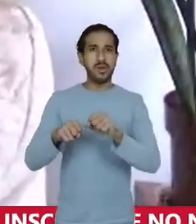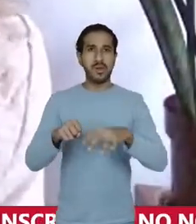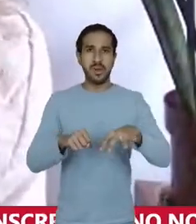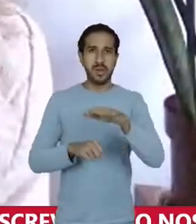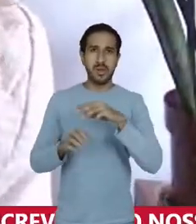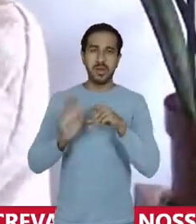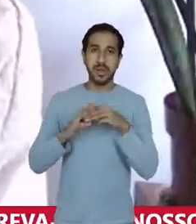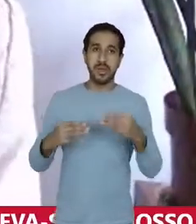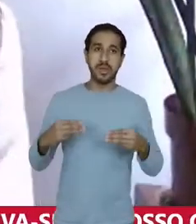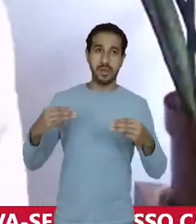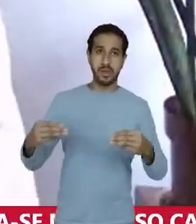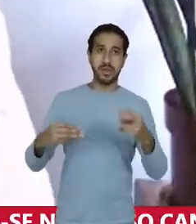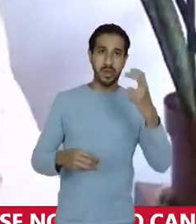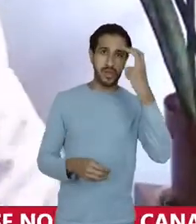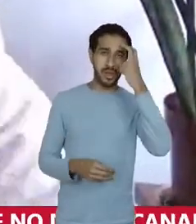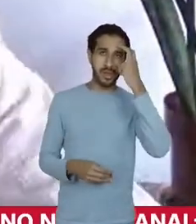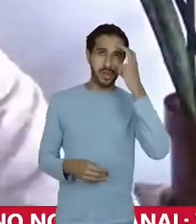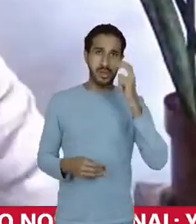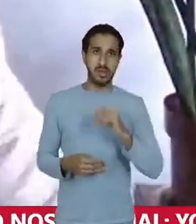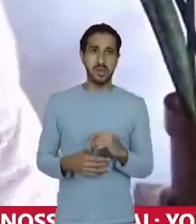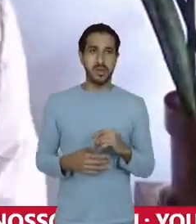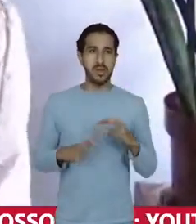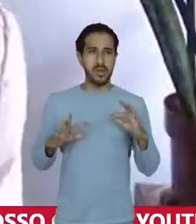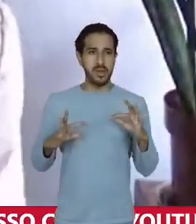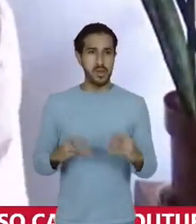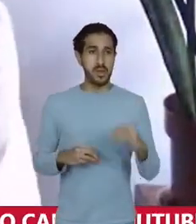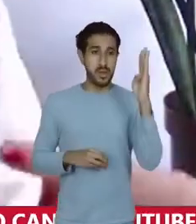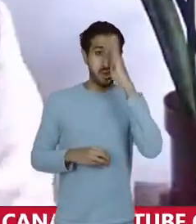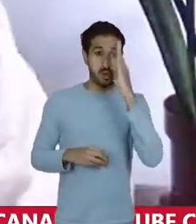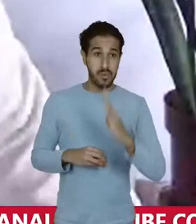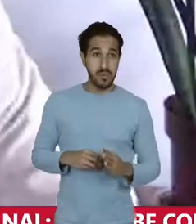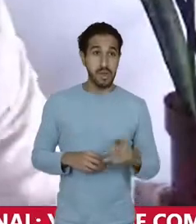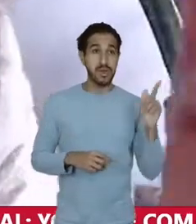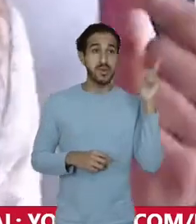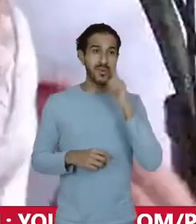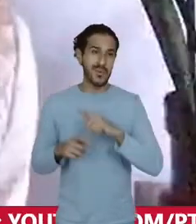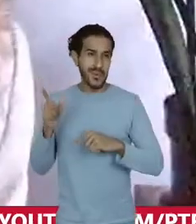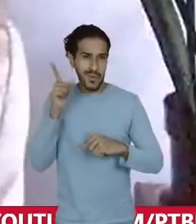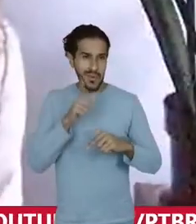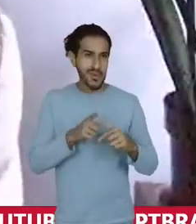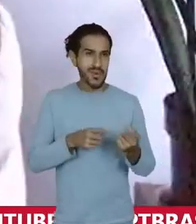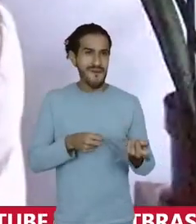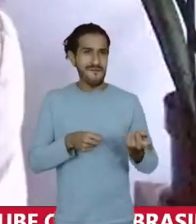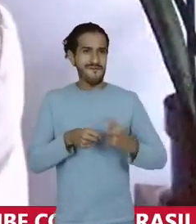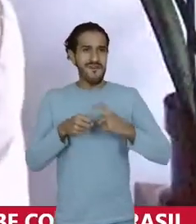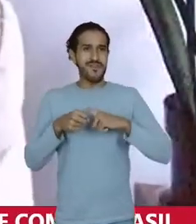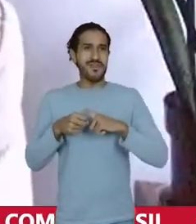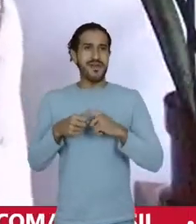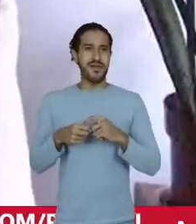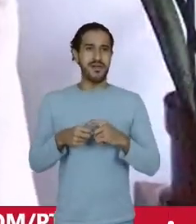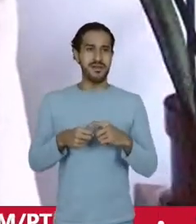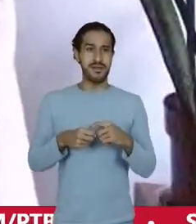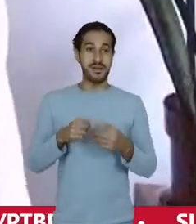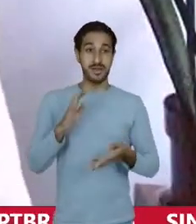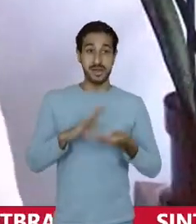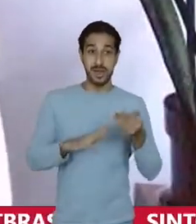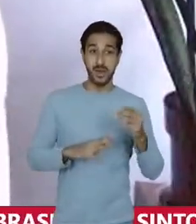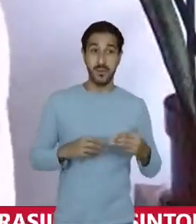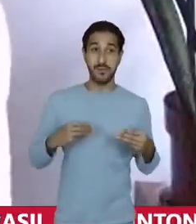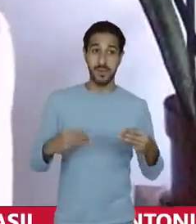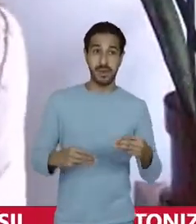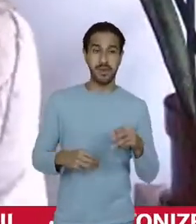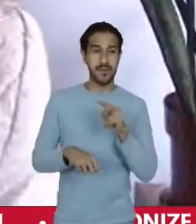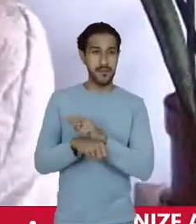espaços do Ministério da Cultura em todo o Brasil, conseguiram reverter, né, a extinção do